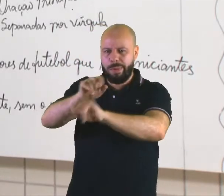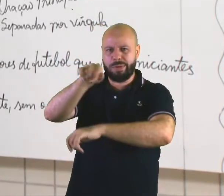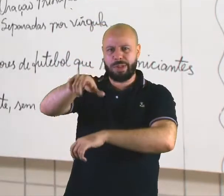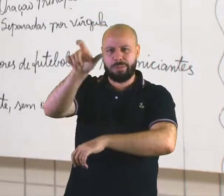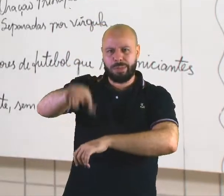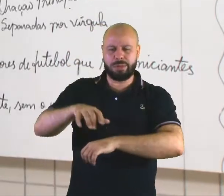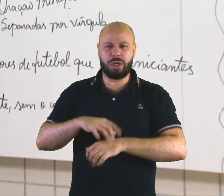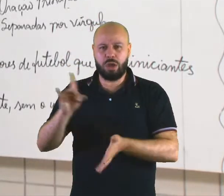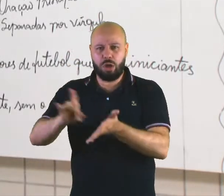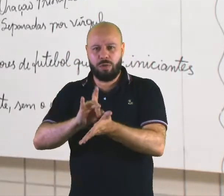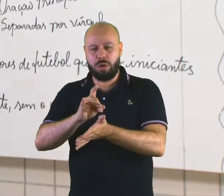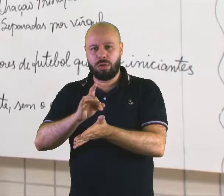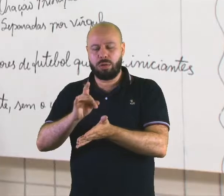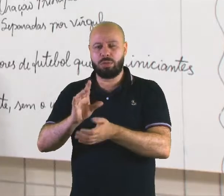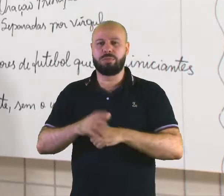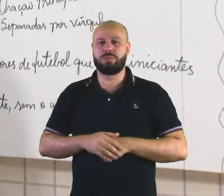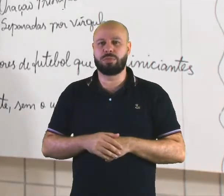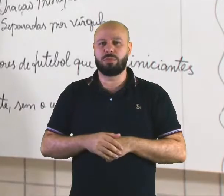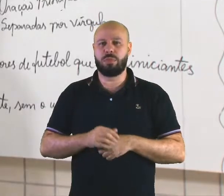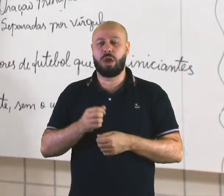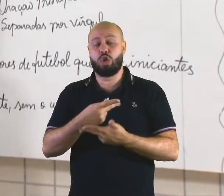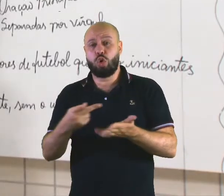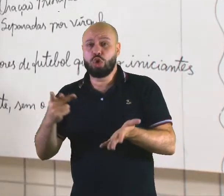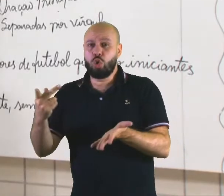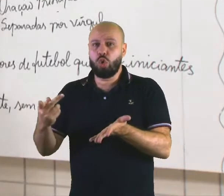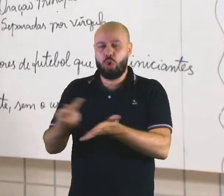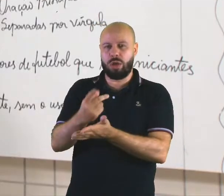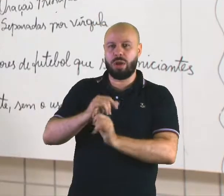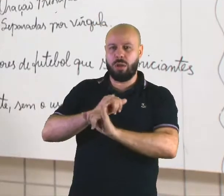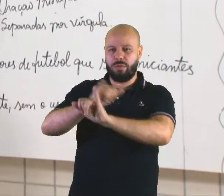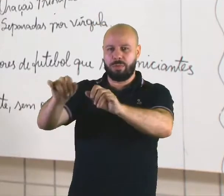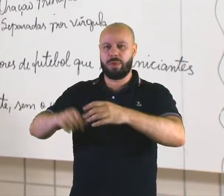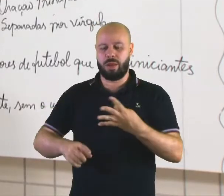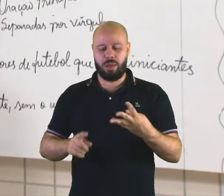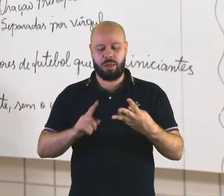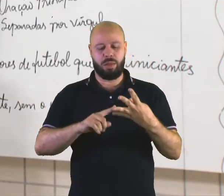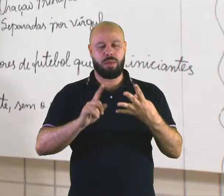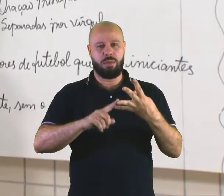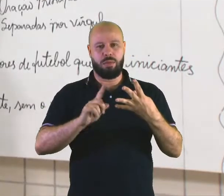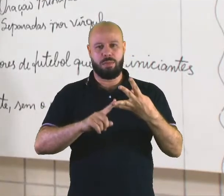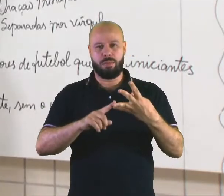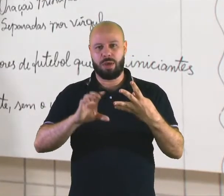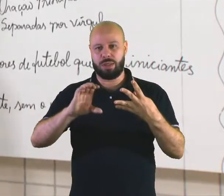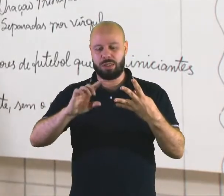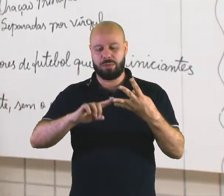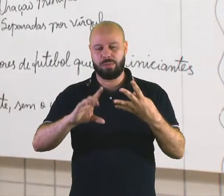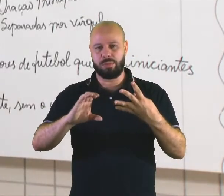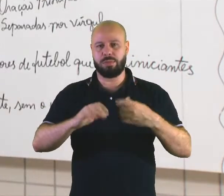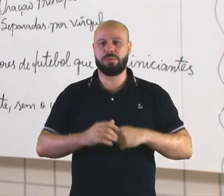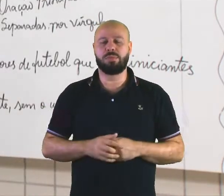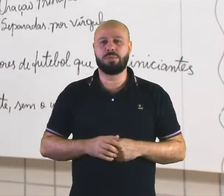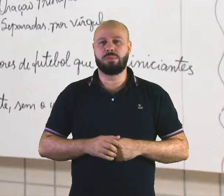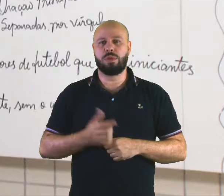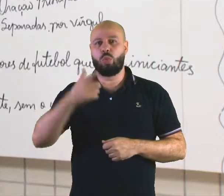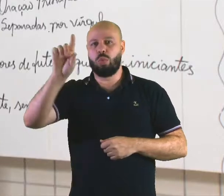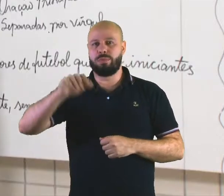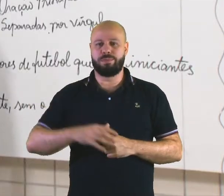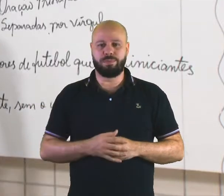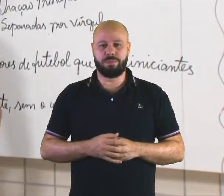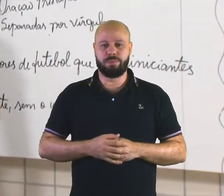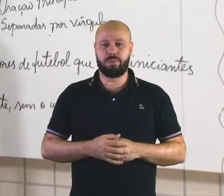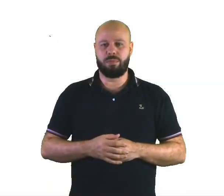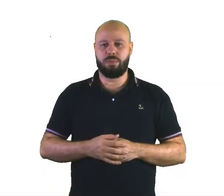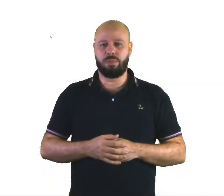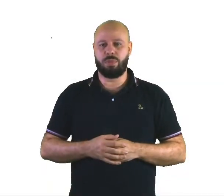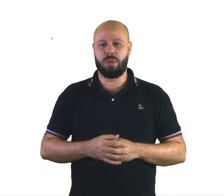ao leitor um determinado fato. Letra C. Tá? Próximo slide. Qual